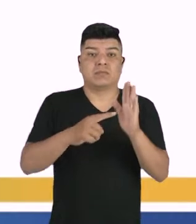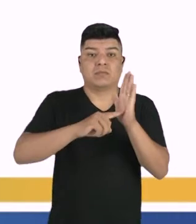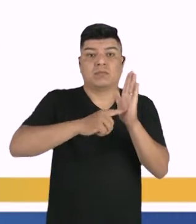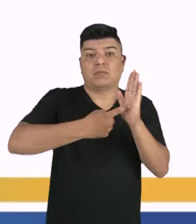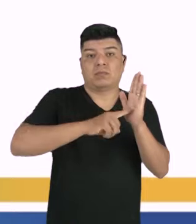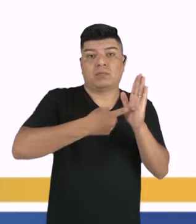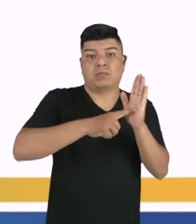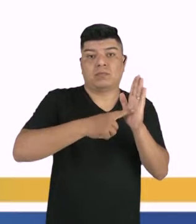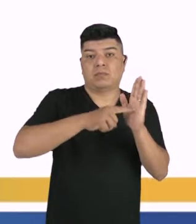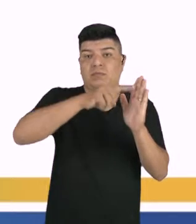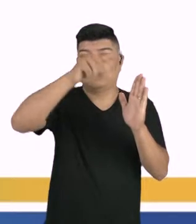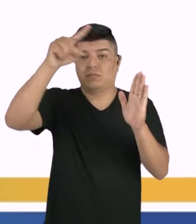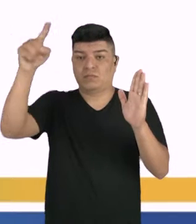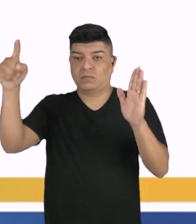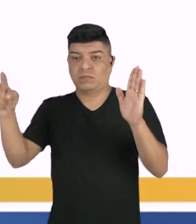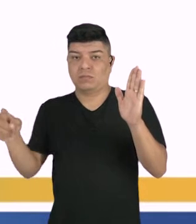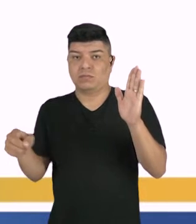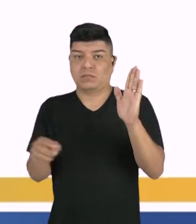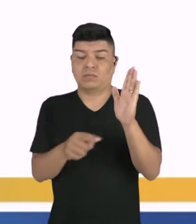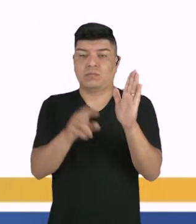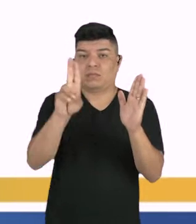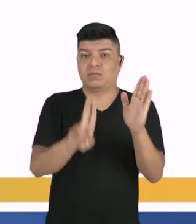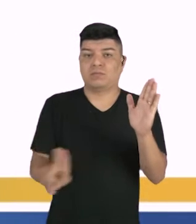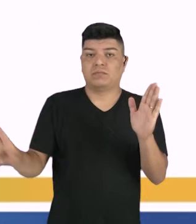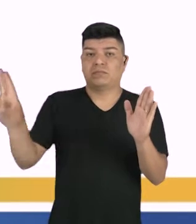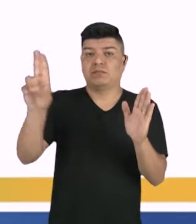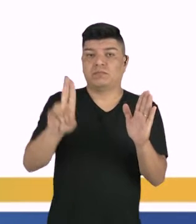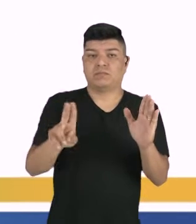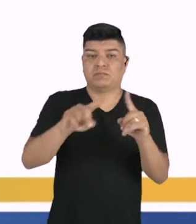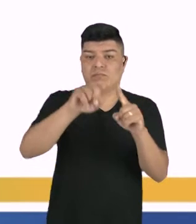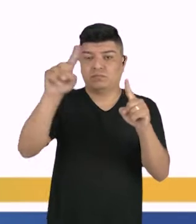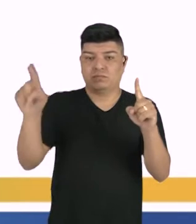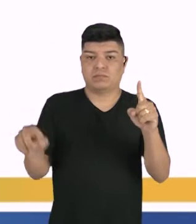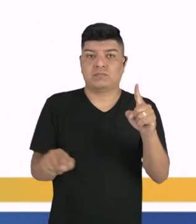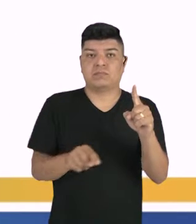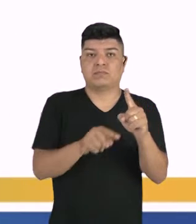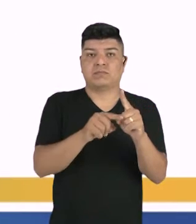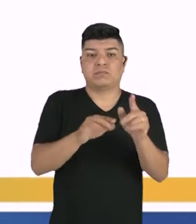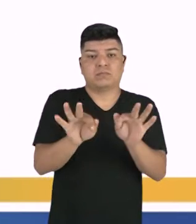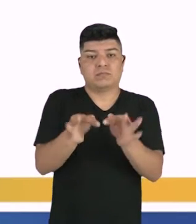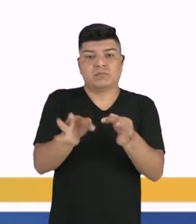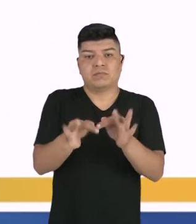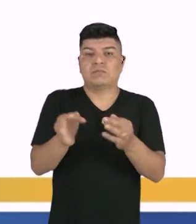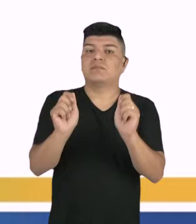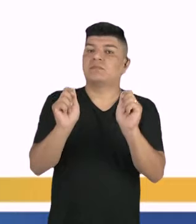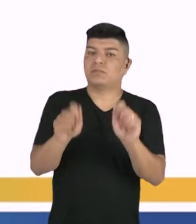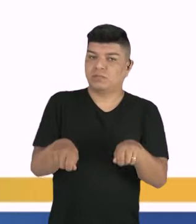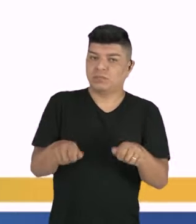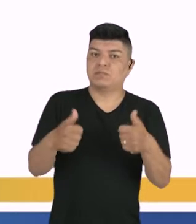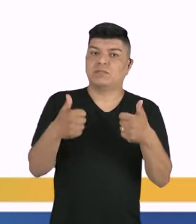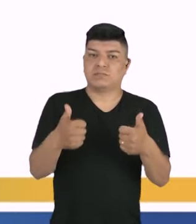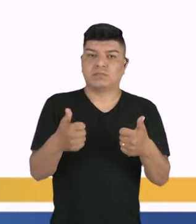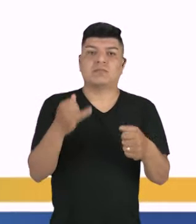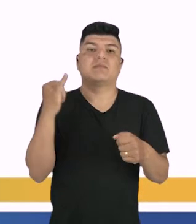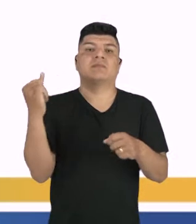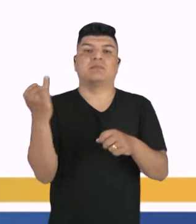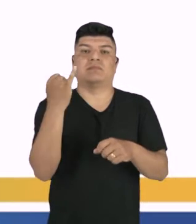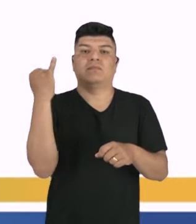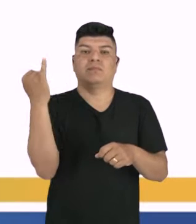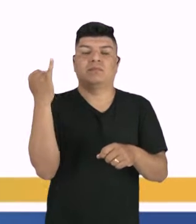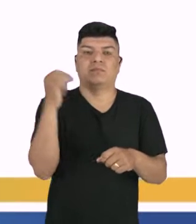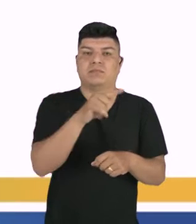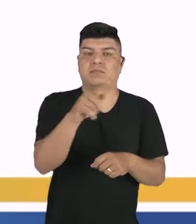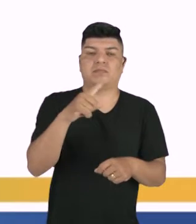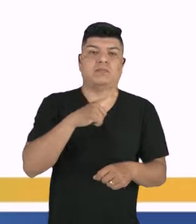ponto para a circunferência é utilizado por esses arcos. Podemos simplificar dessa maneira. Então é importante que